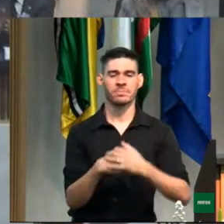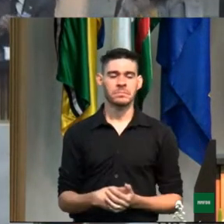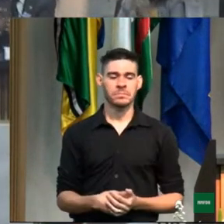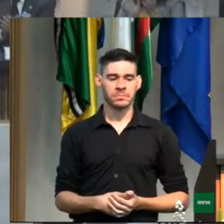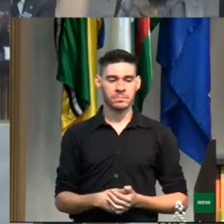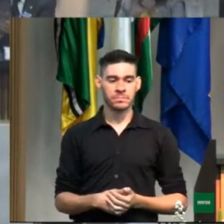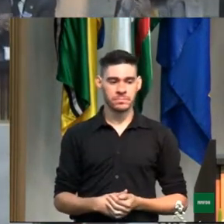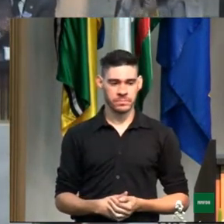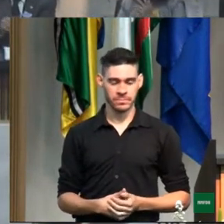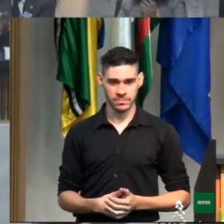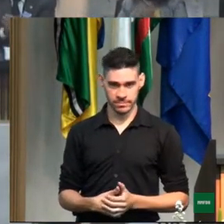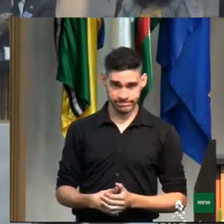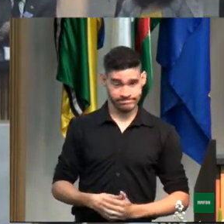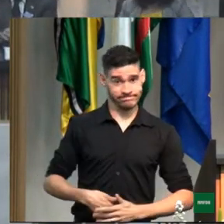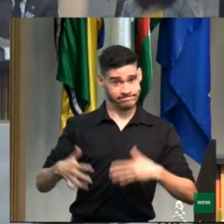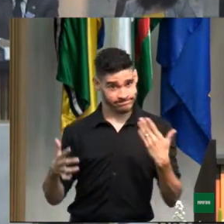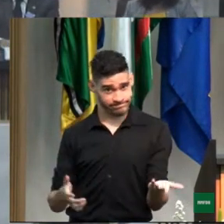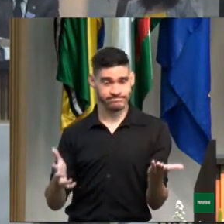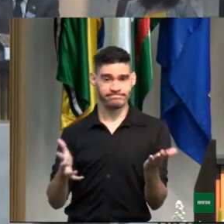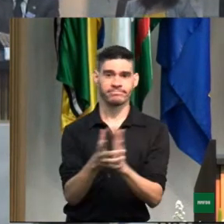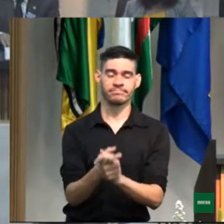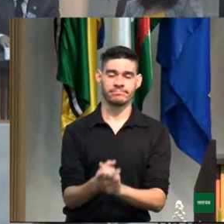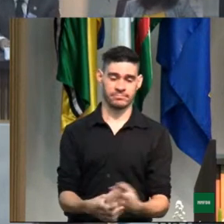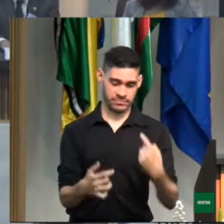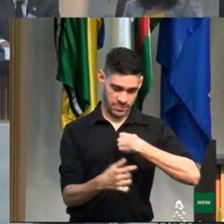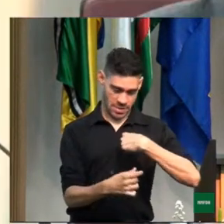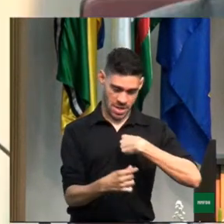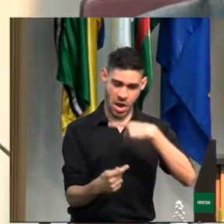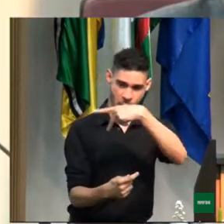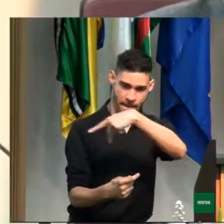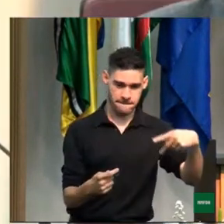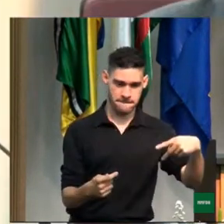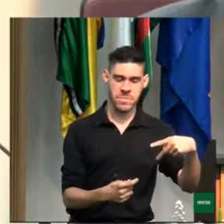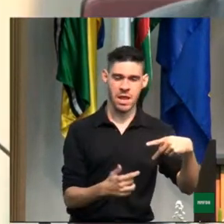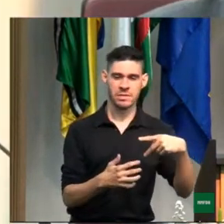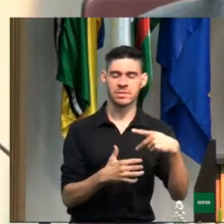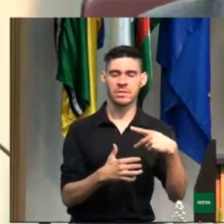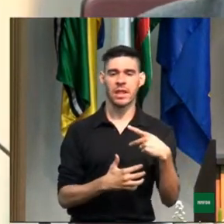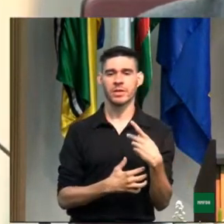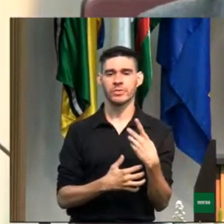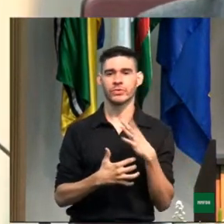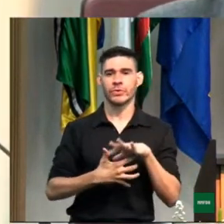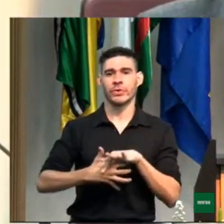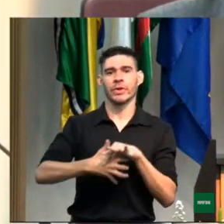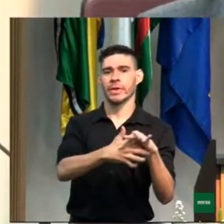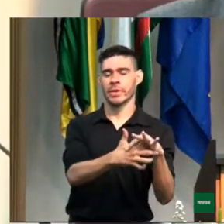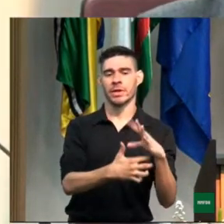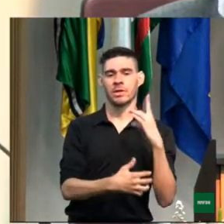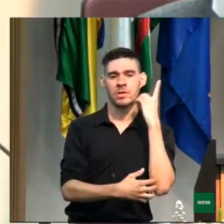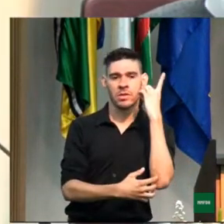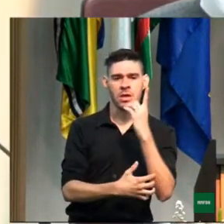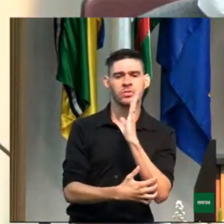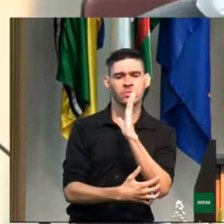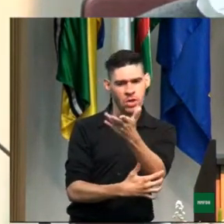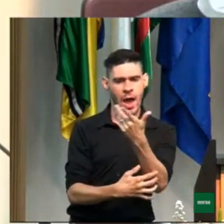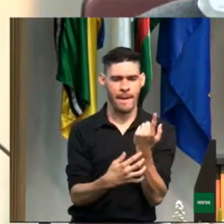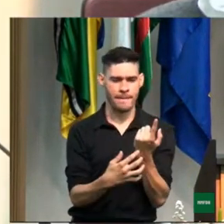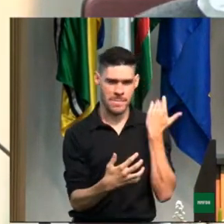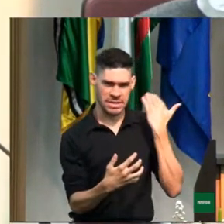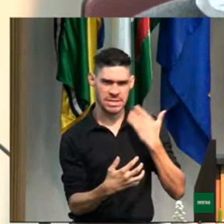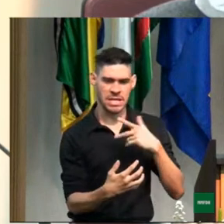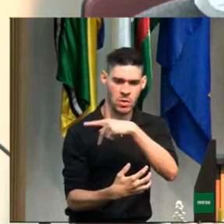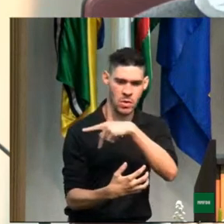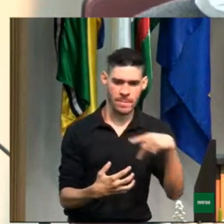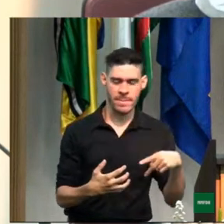Então, eu, como presidente da Frente Parlamentar, que já era presidente na legislatura